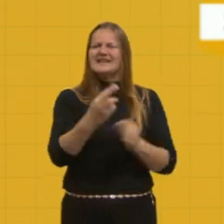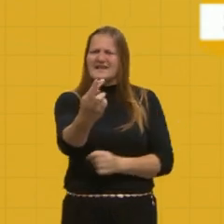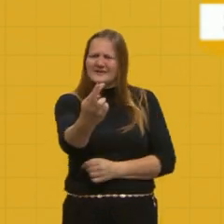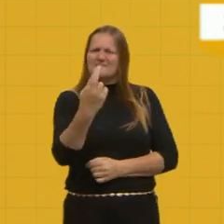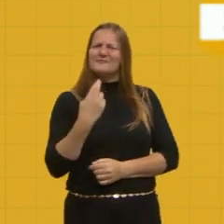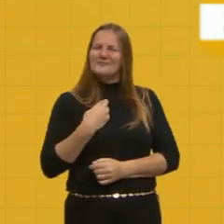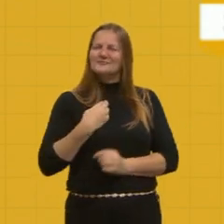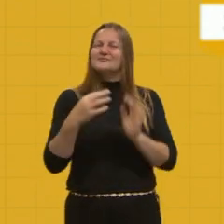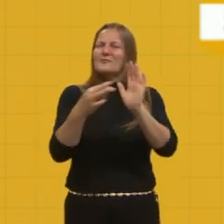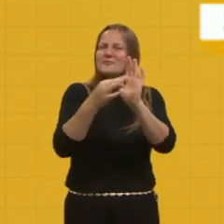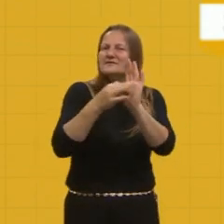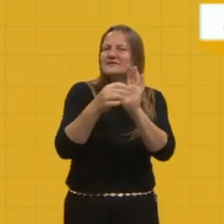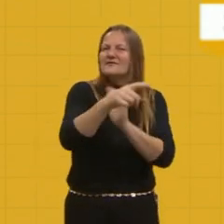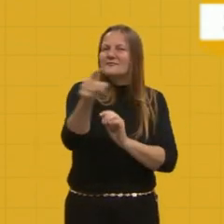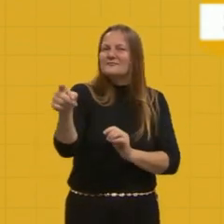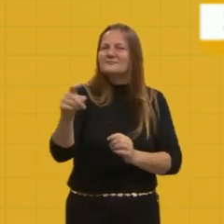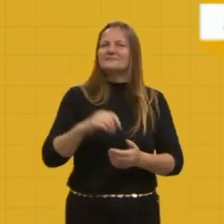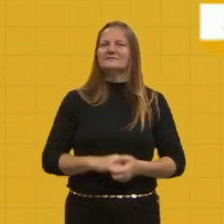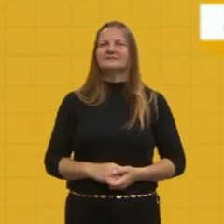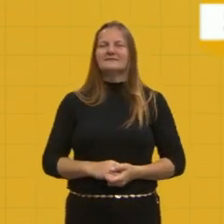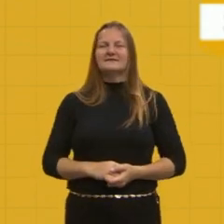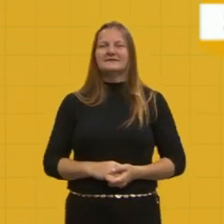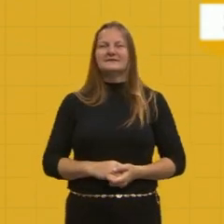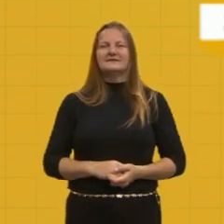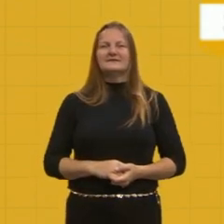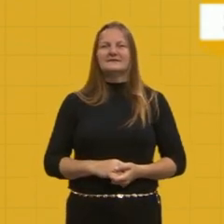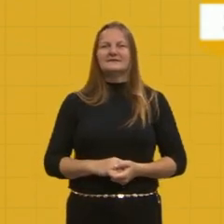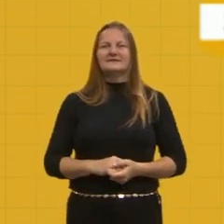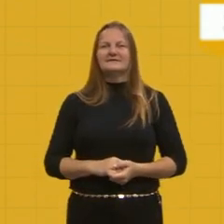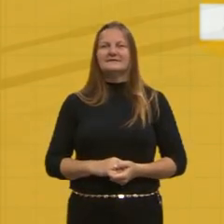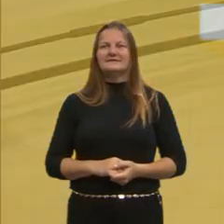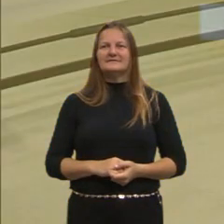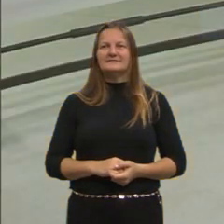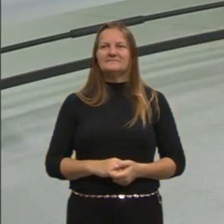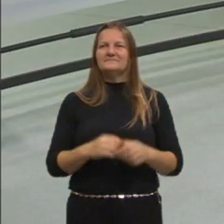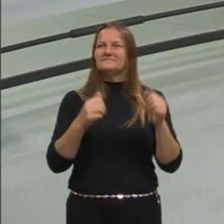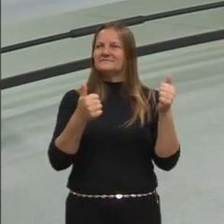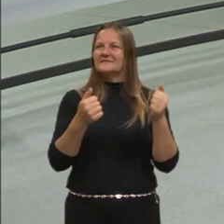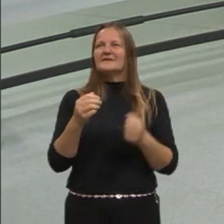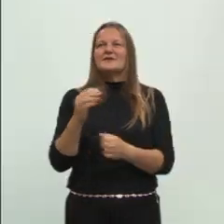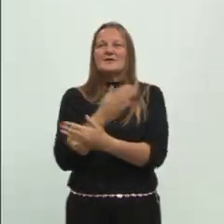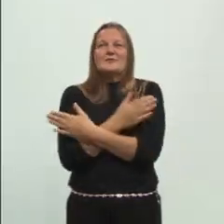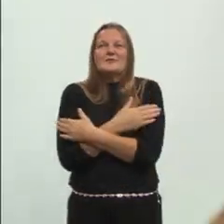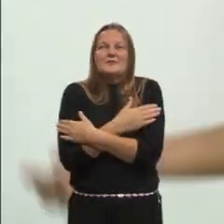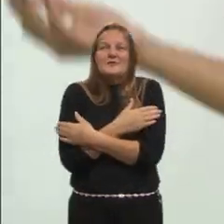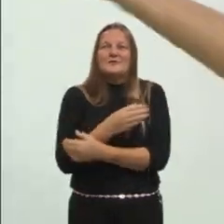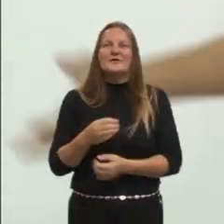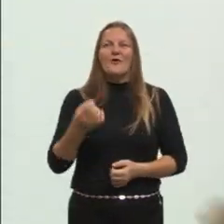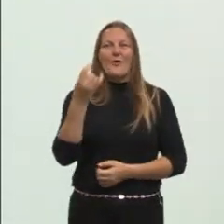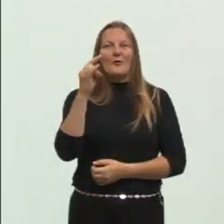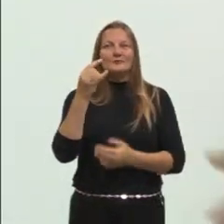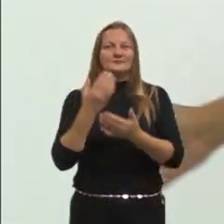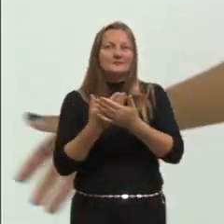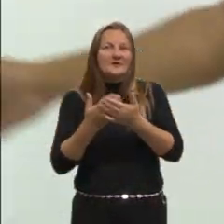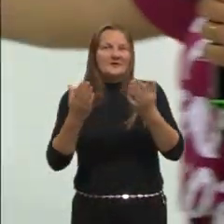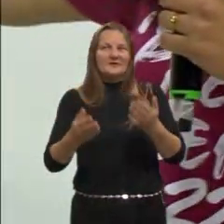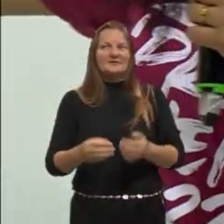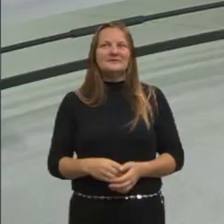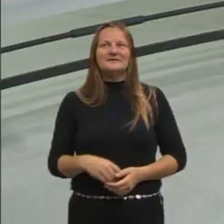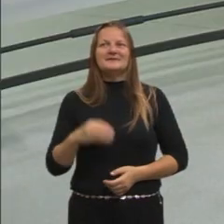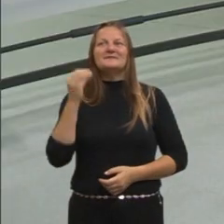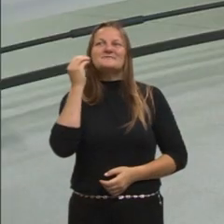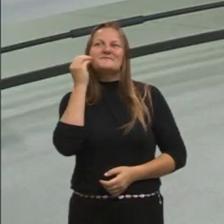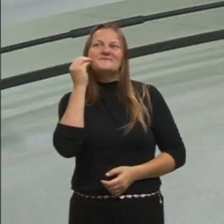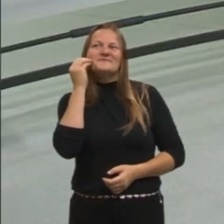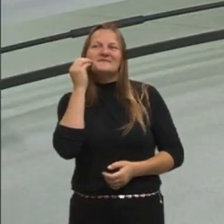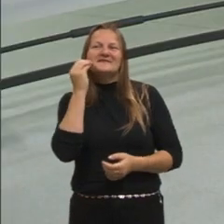no link e acho que era isso professora é isso quero me despedir então que é minha última aula talvez esse pedido com a professora